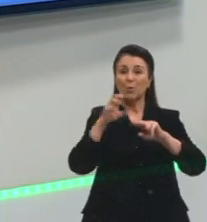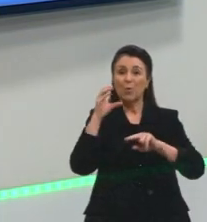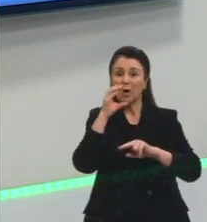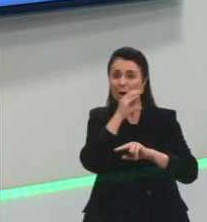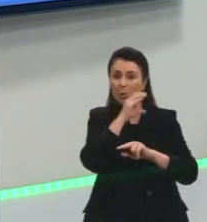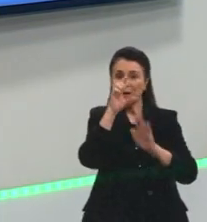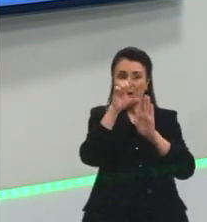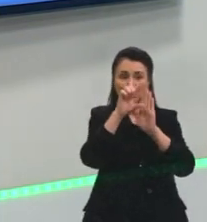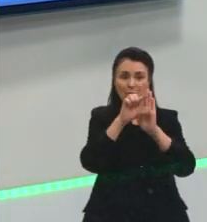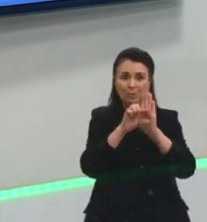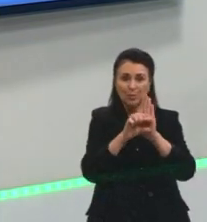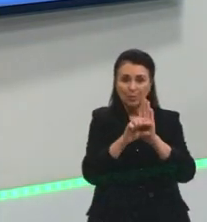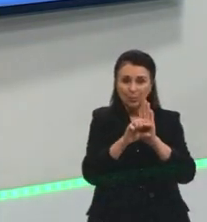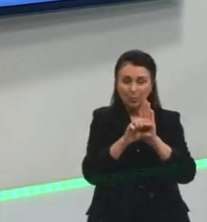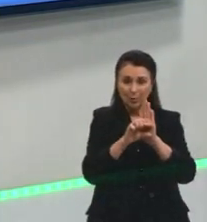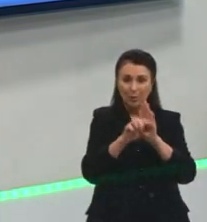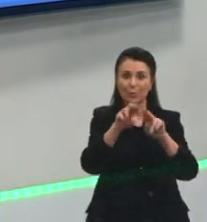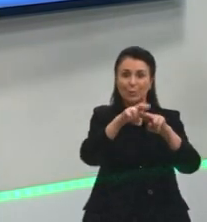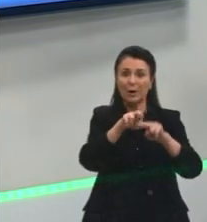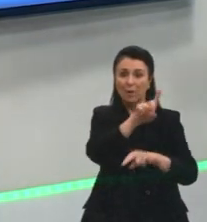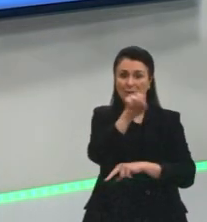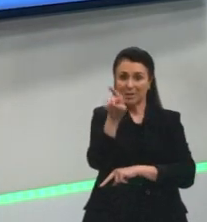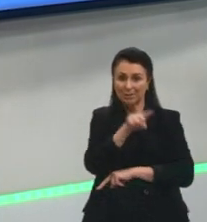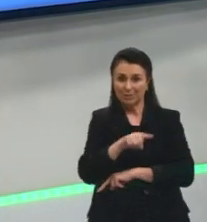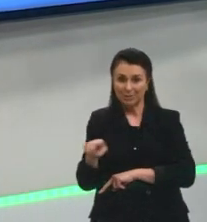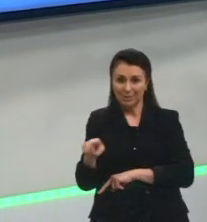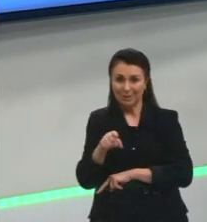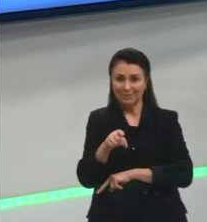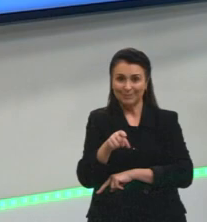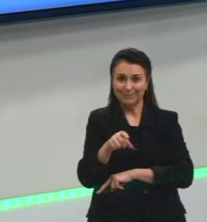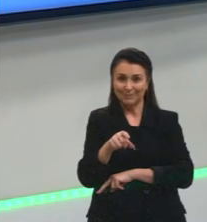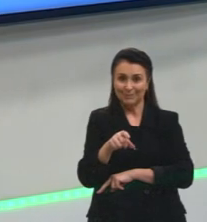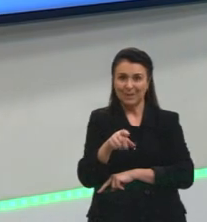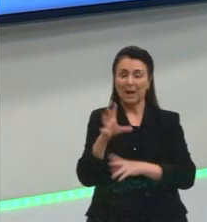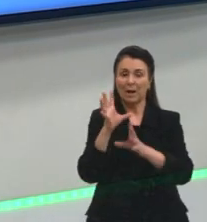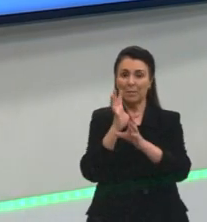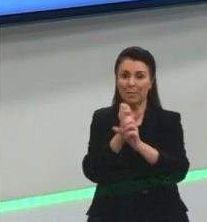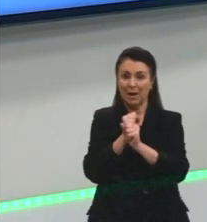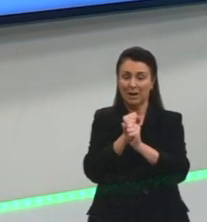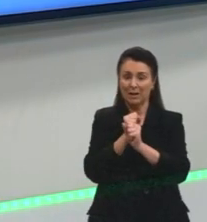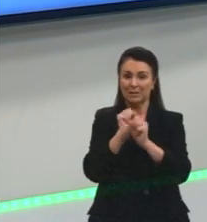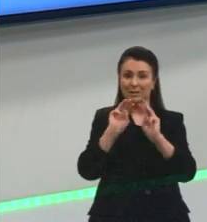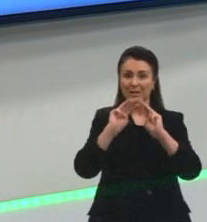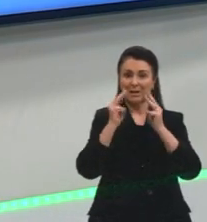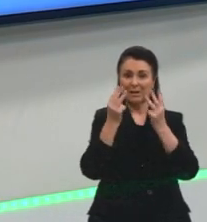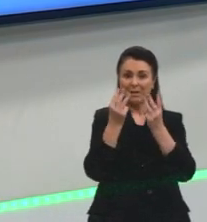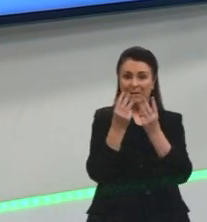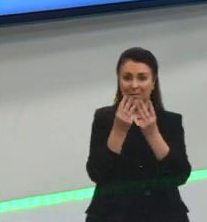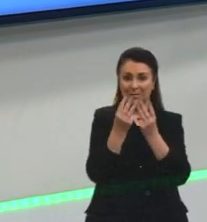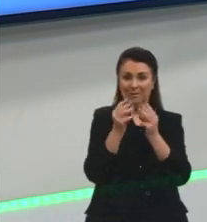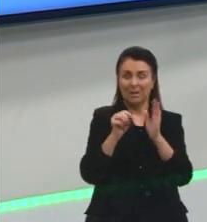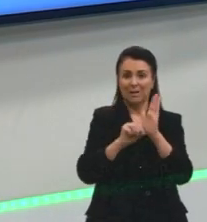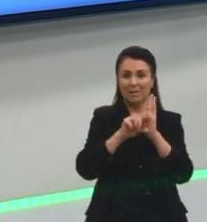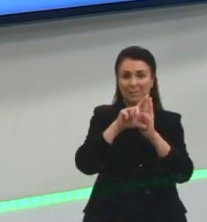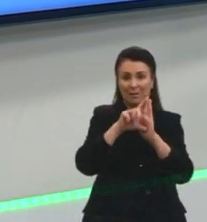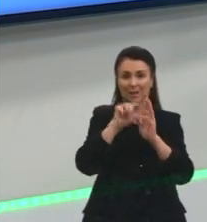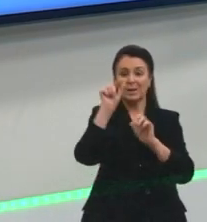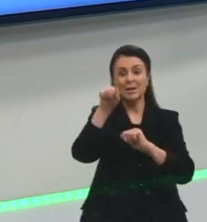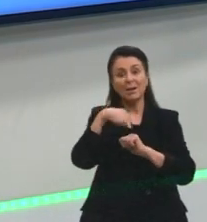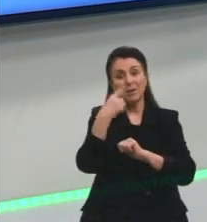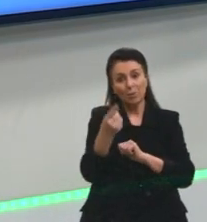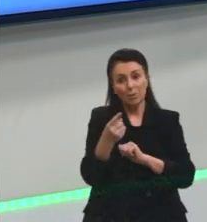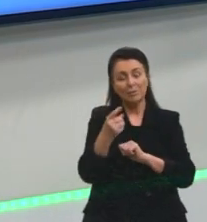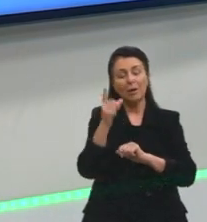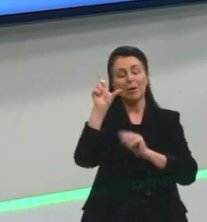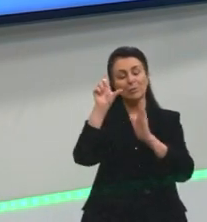com o aumento do número atômico então a massa ela aumenta em função do somatório e o calor diminui um é o oposto do outro ali na